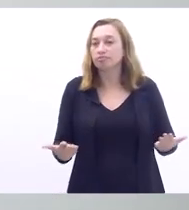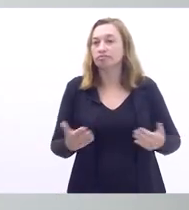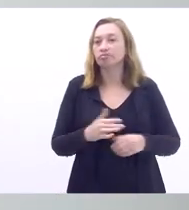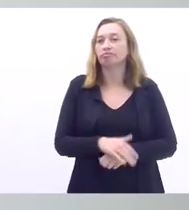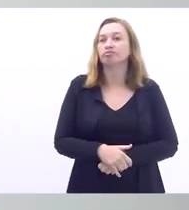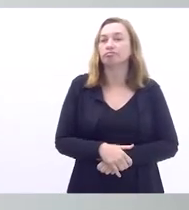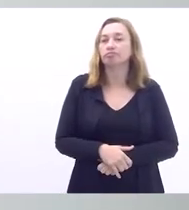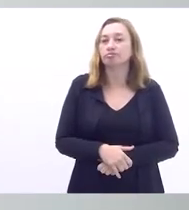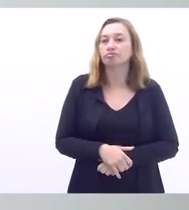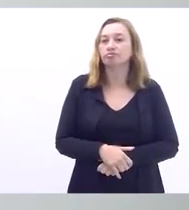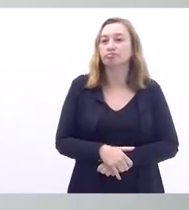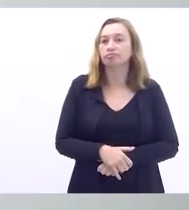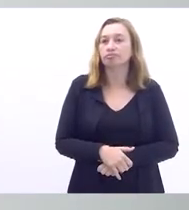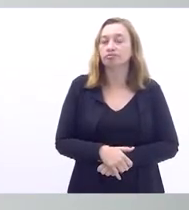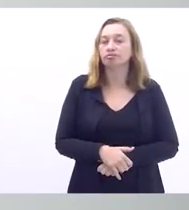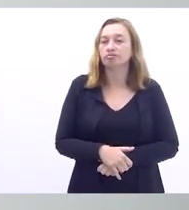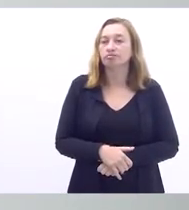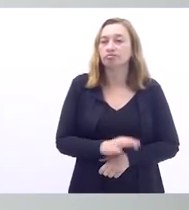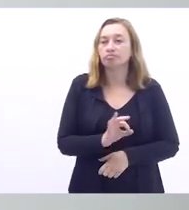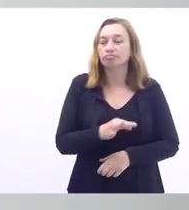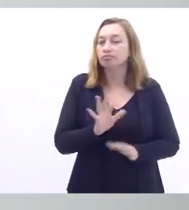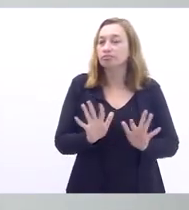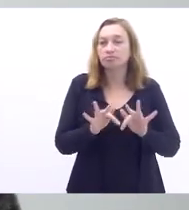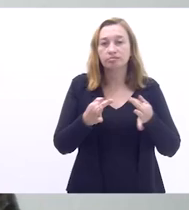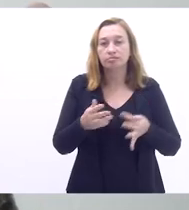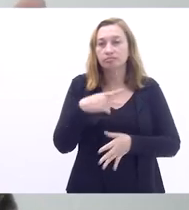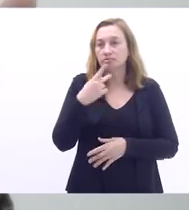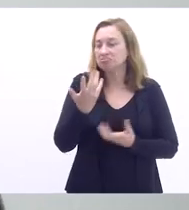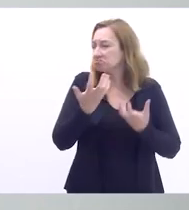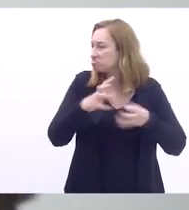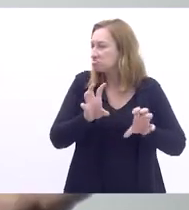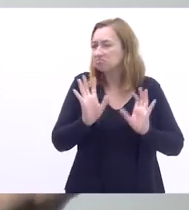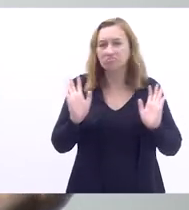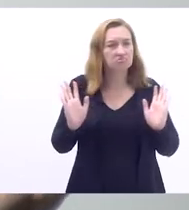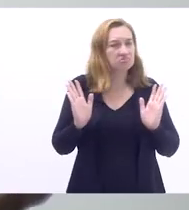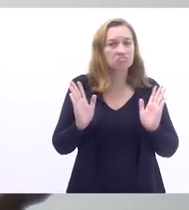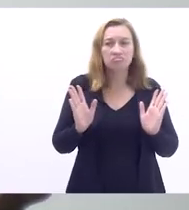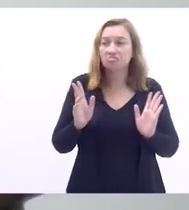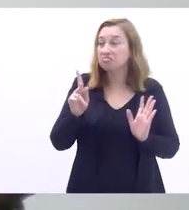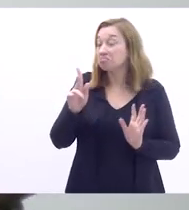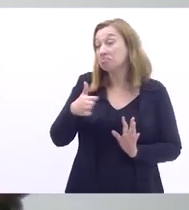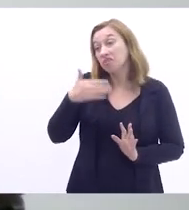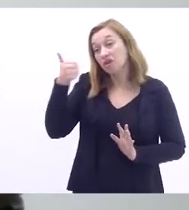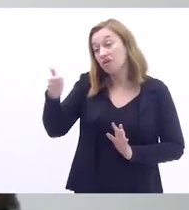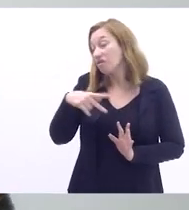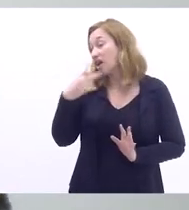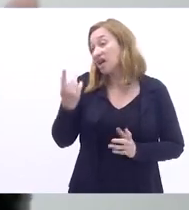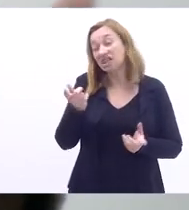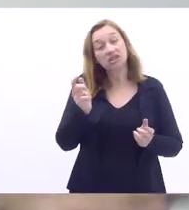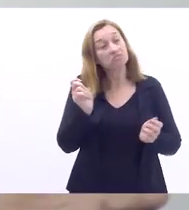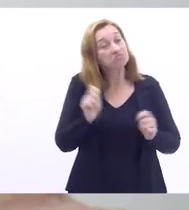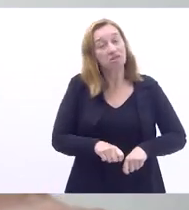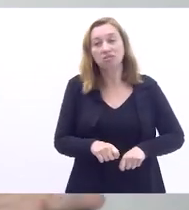se tem a posição de simplesmente dizer nós não queremos dar então diz que não vai dar agora se cria um Poder Paralelo